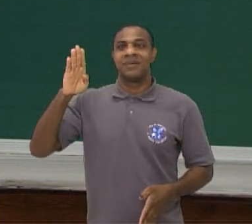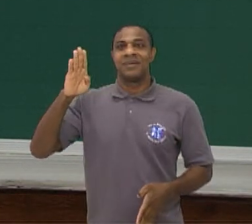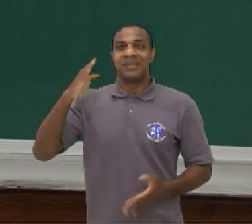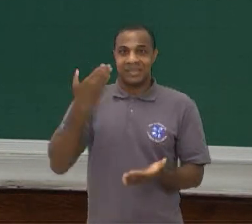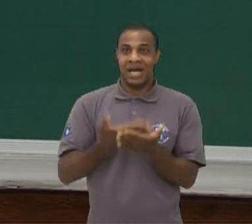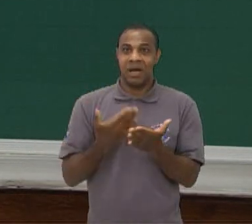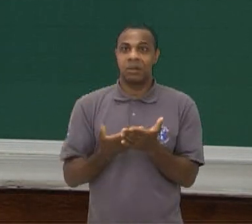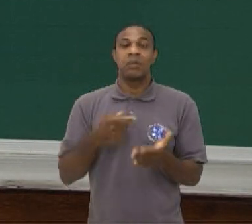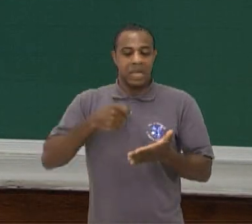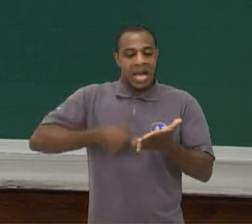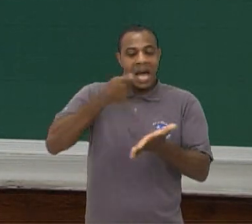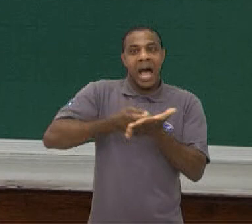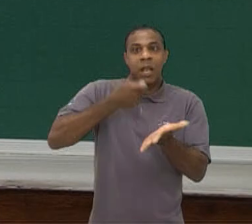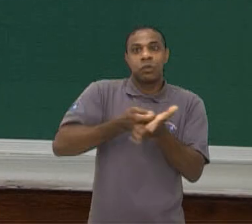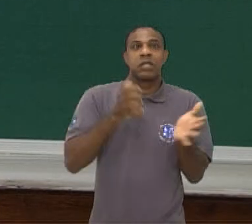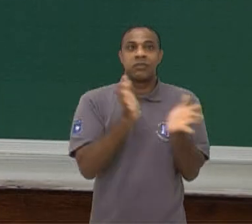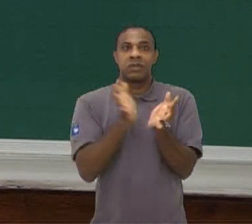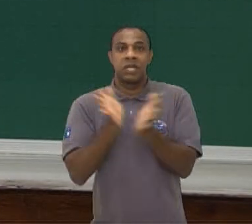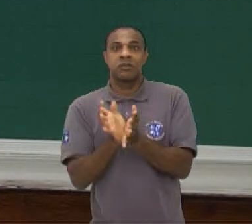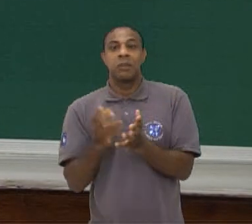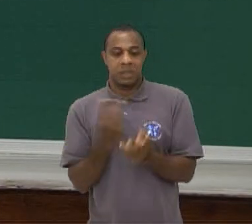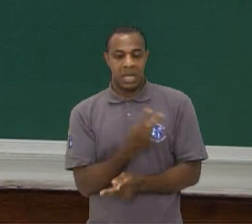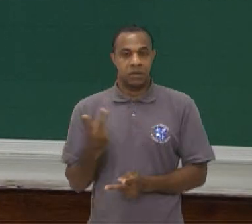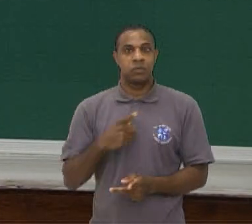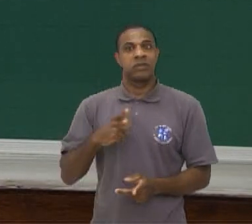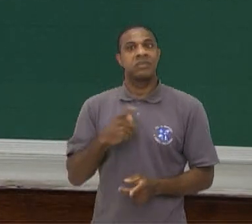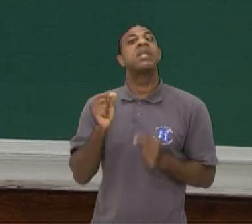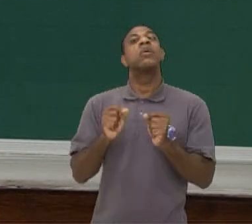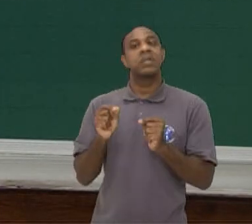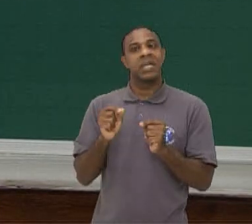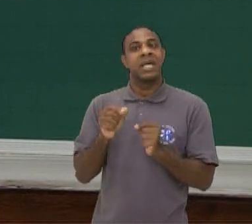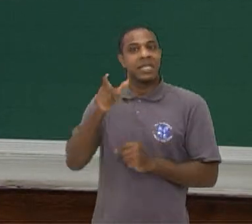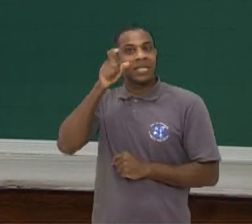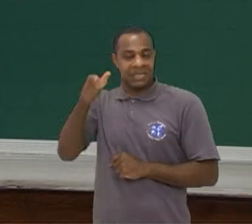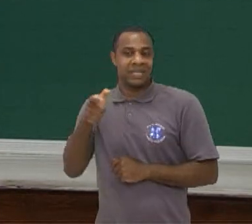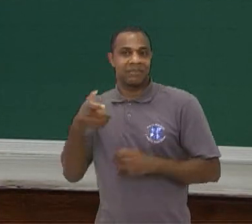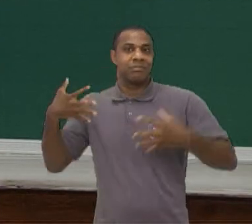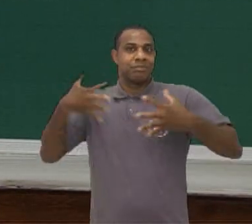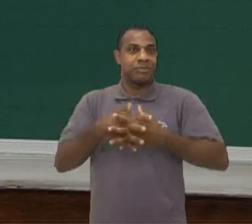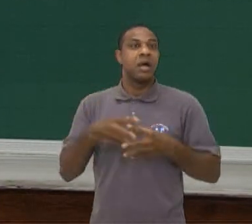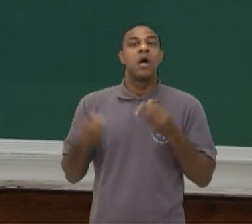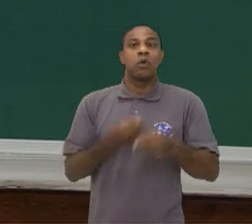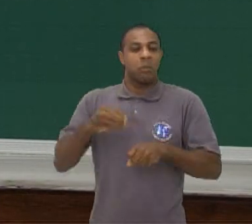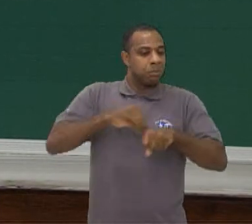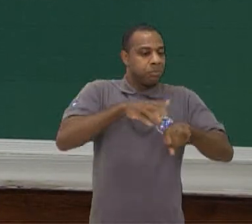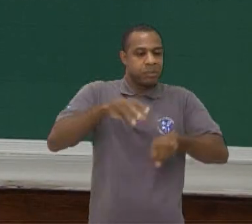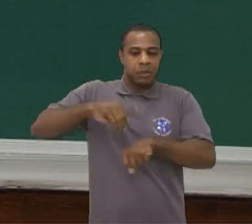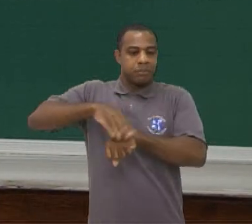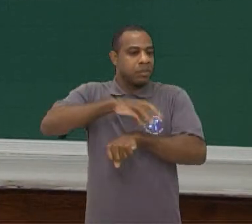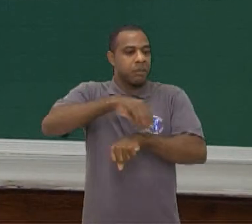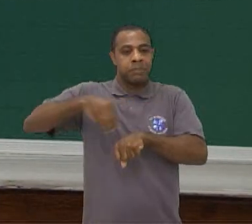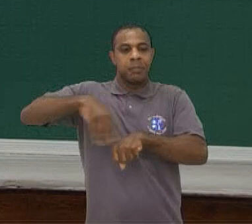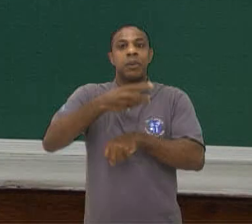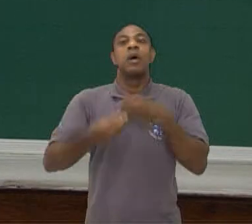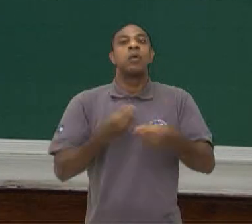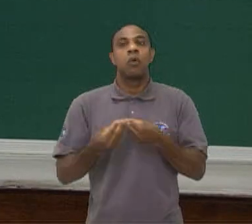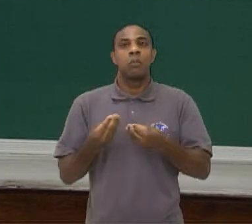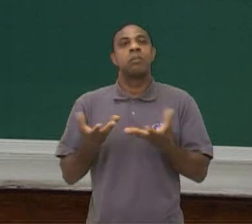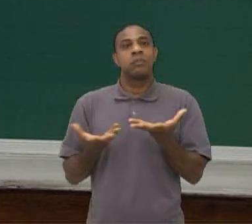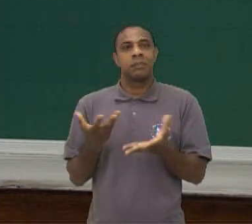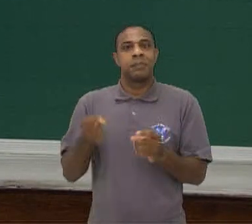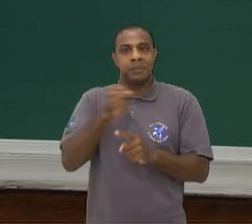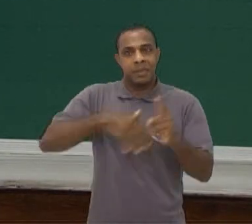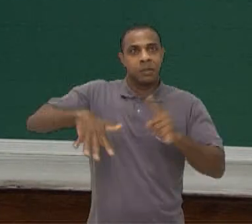ela acontece porque as duas classes têm interesses conflitos em como vai ser a distribuição da riqueza produzida pela